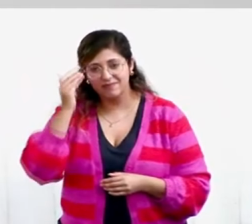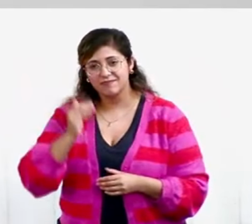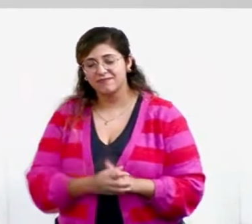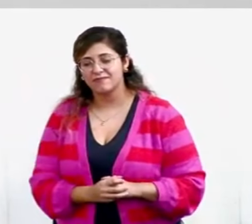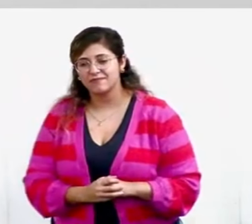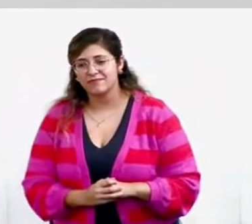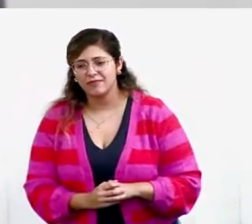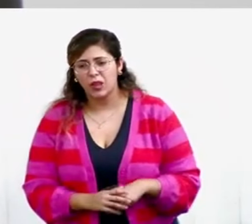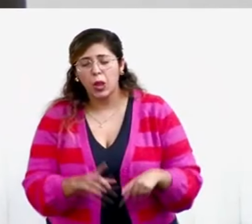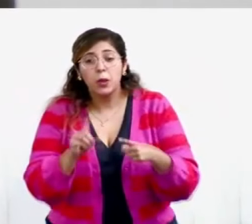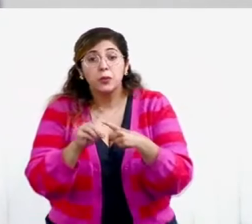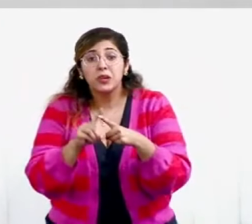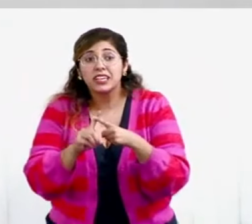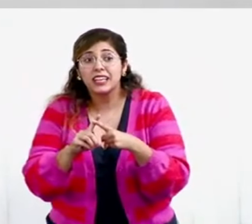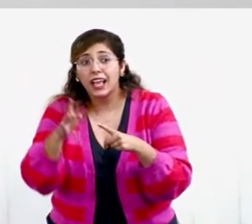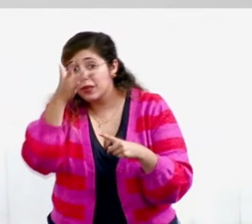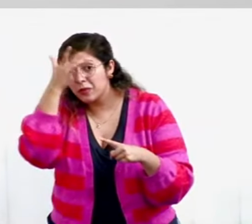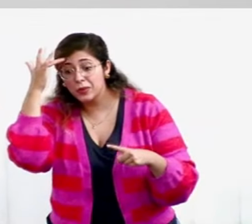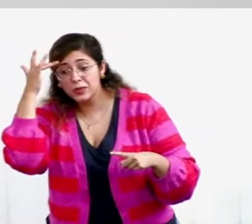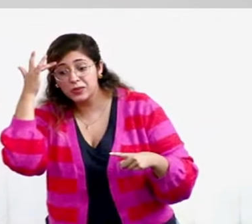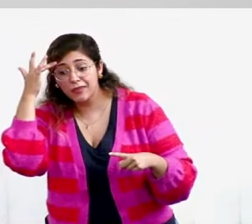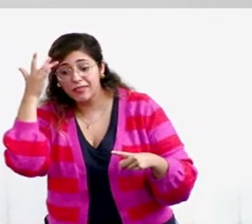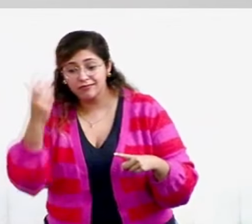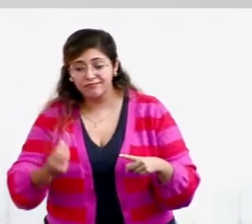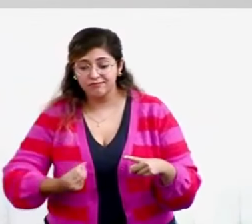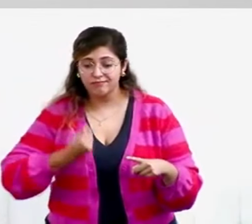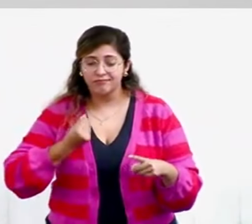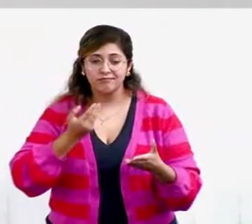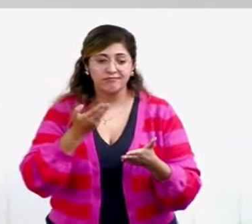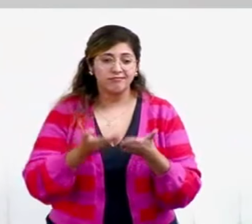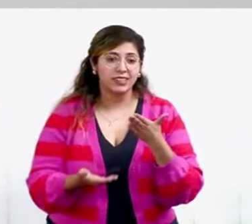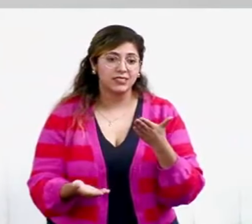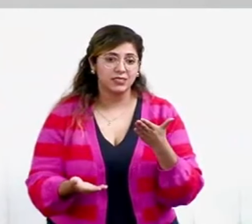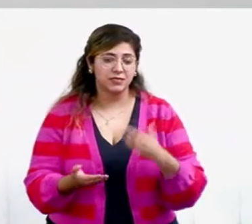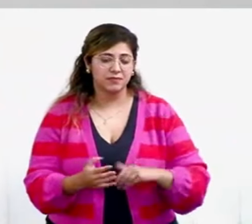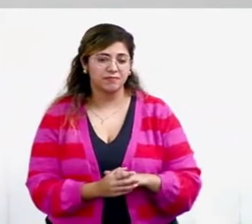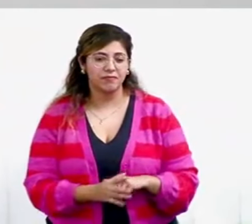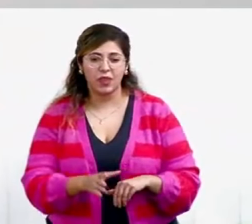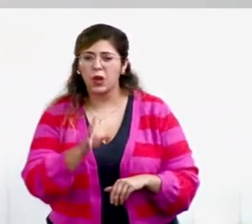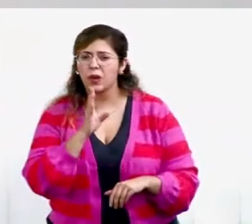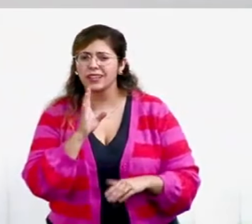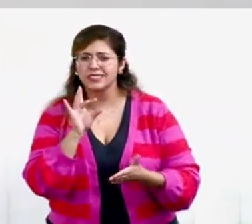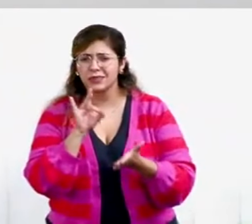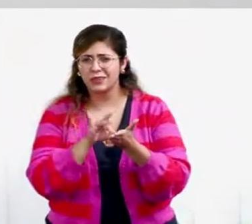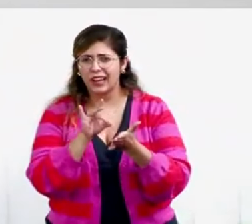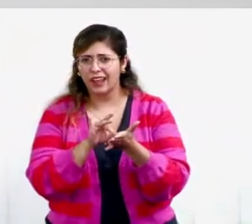Por que essas pessoas estão vivendo assim? Porque não conheceram a verdade.